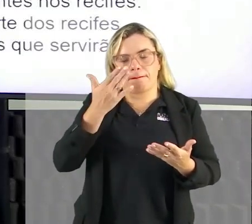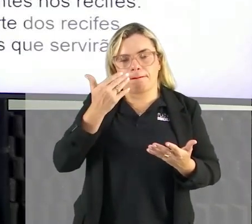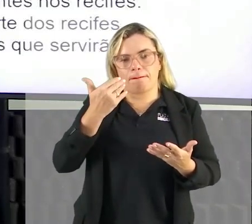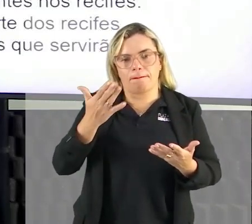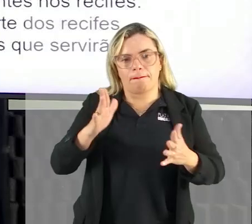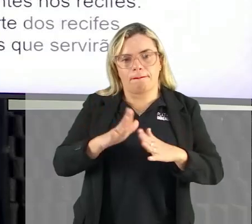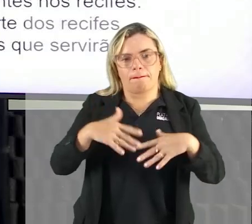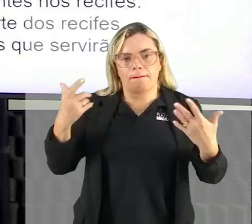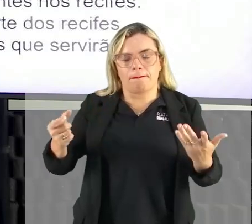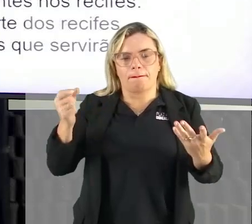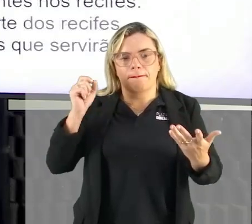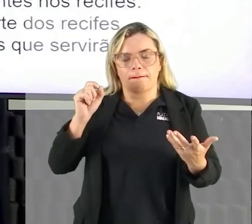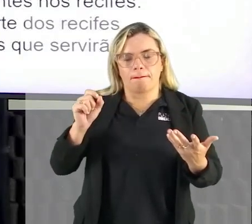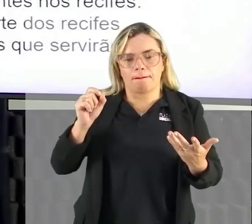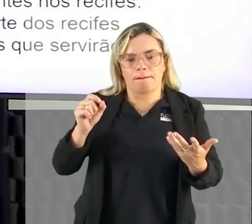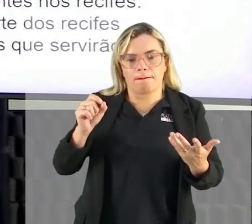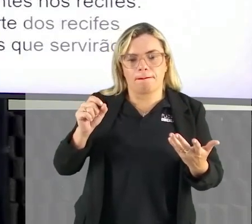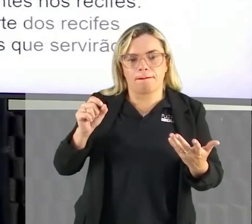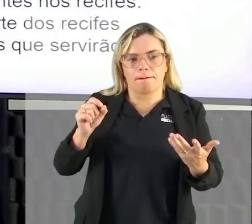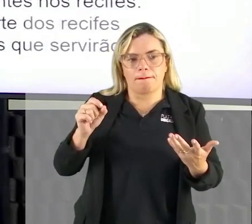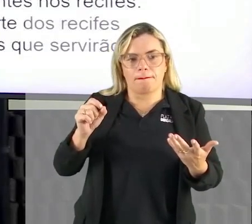aí eles precisam